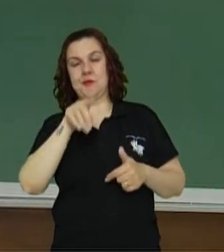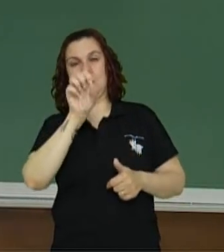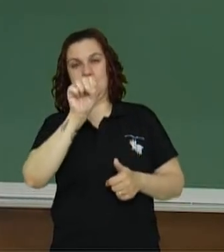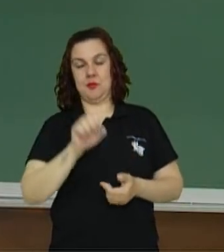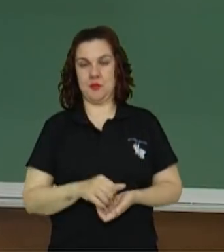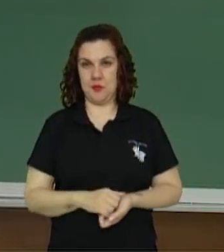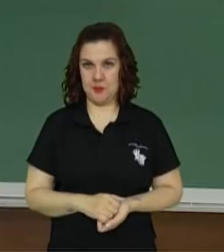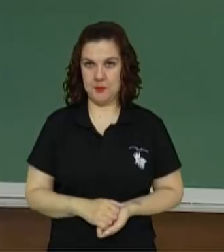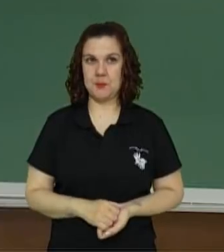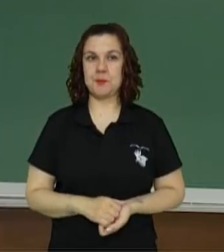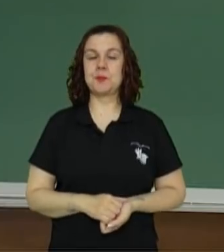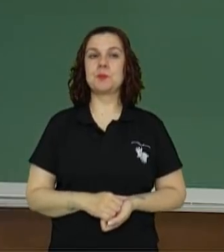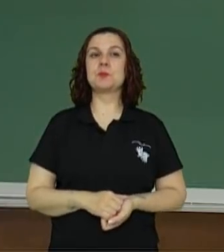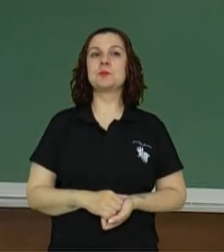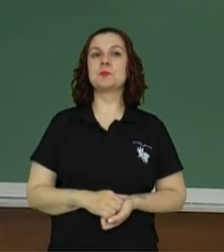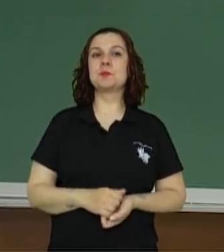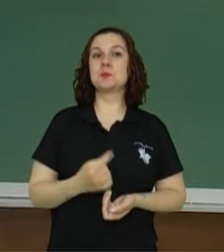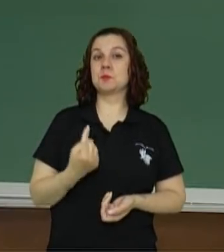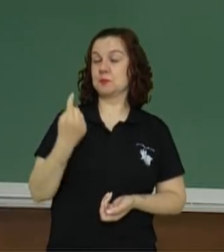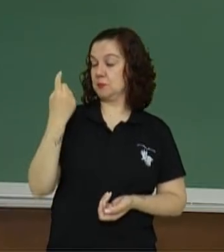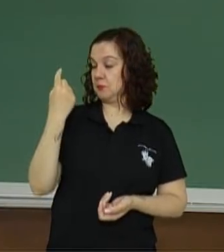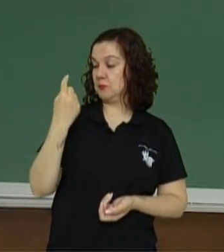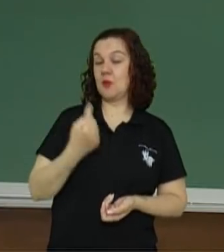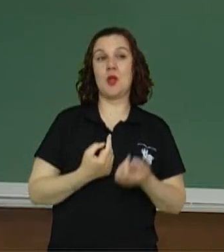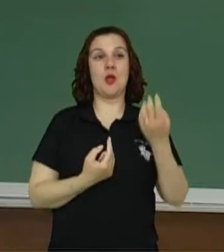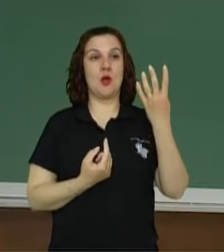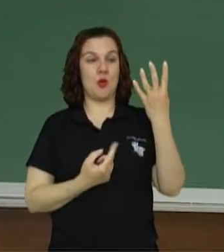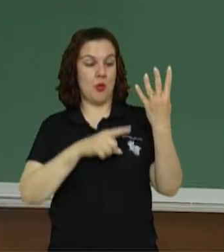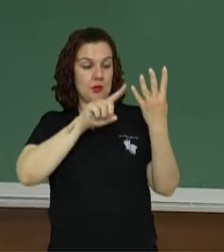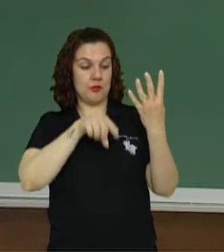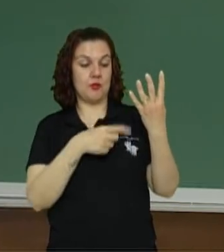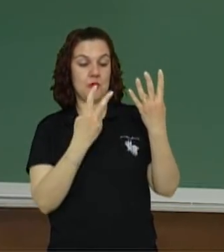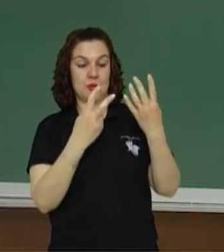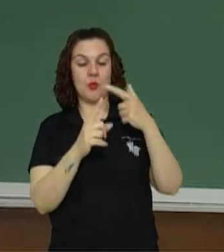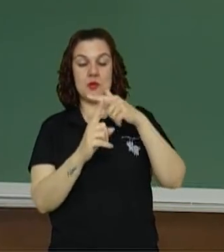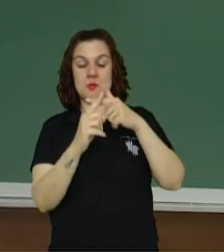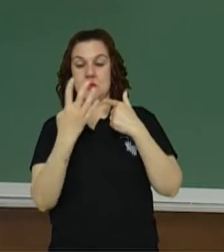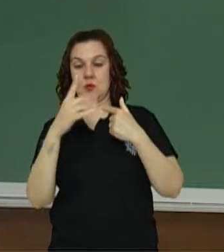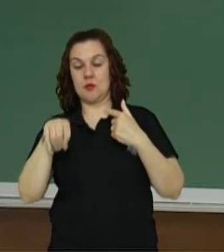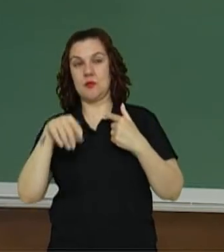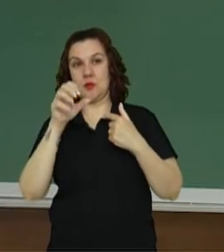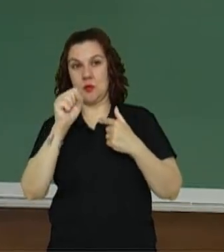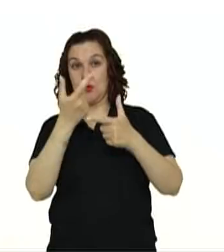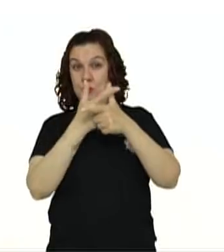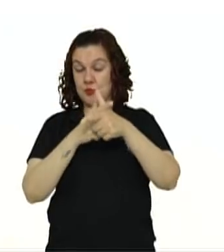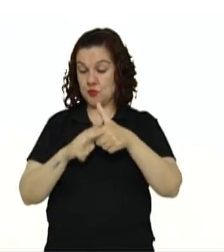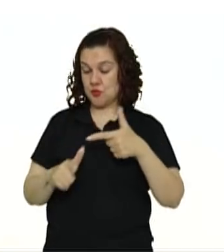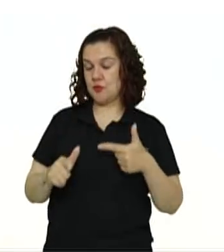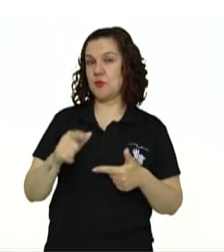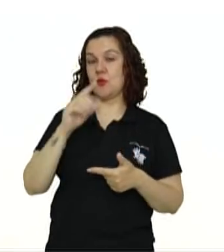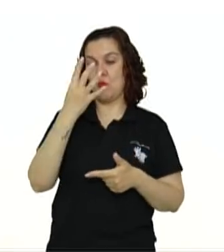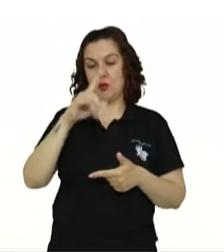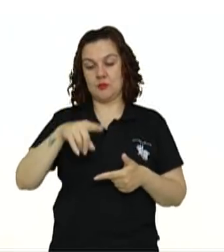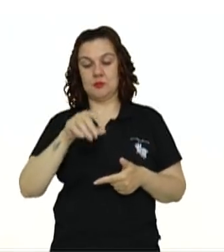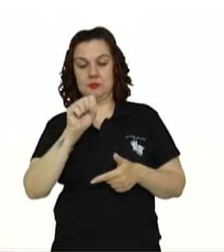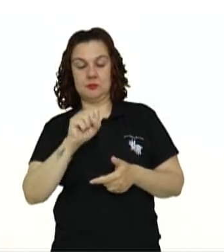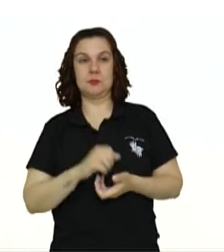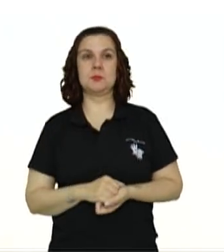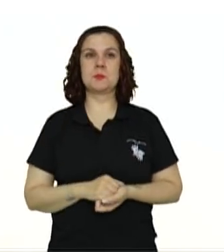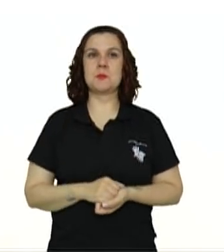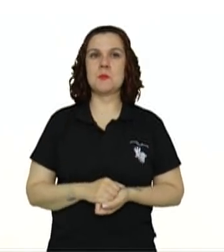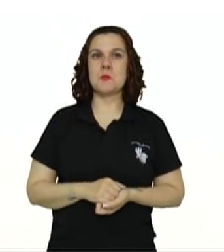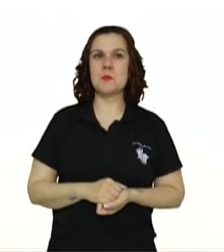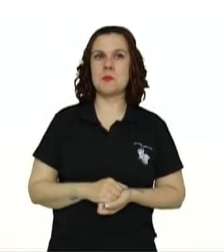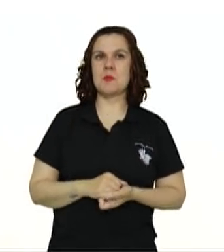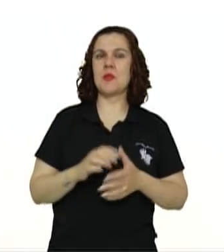é 4,8. Então, eu fico com 4,2 mais 4,8 dividido por 4,8. Quanto dá